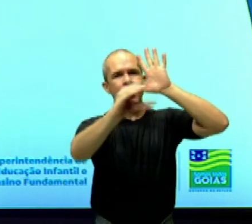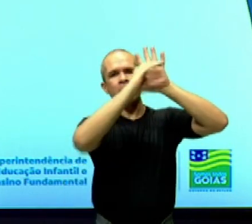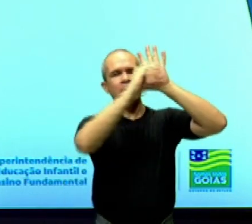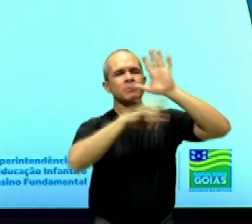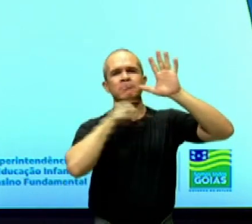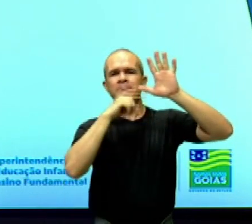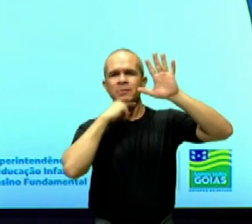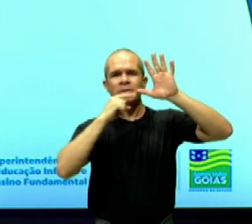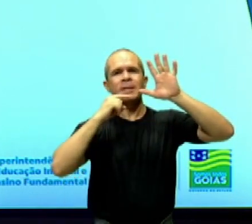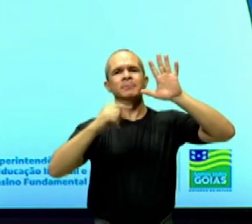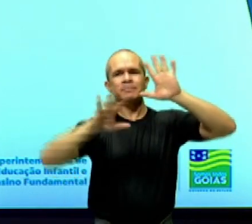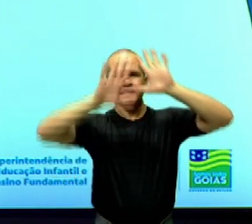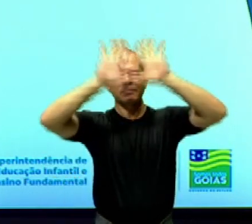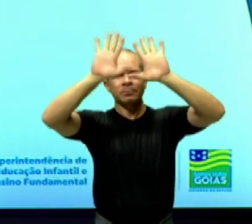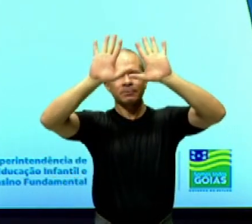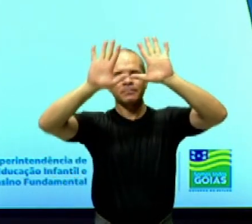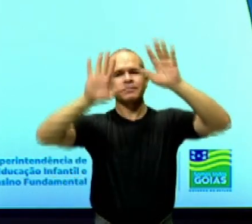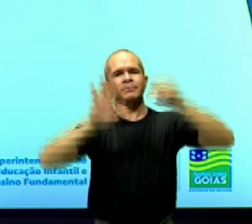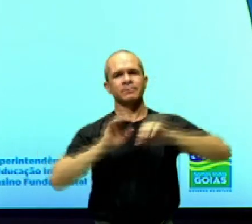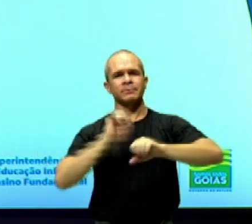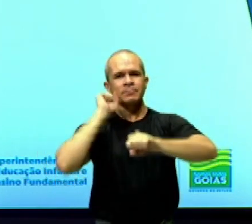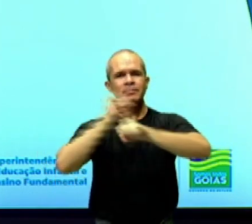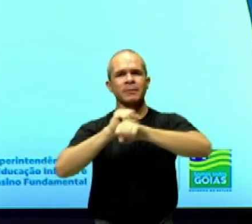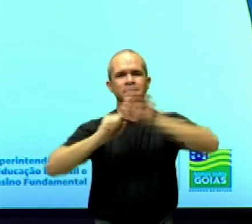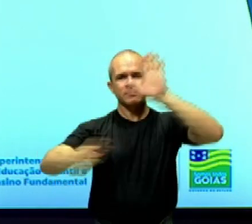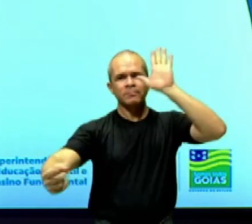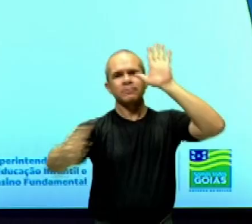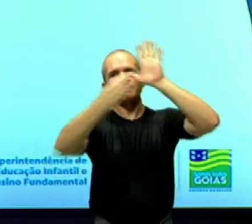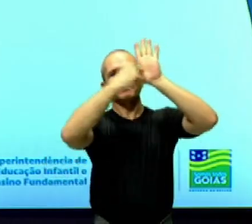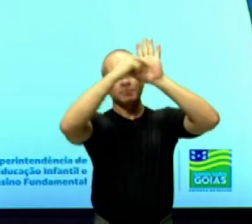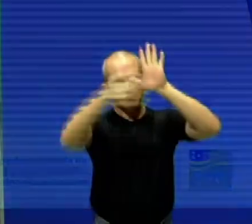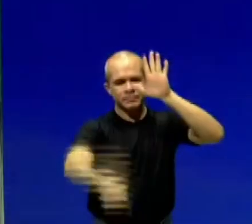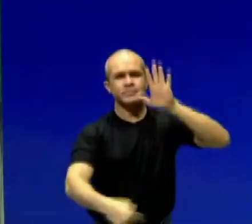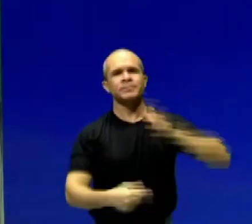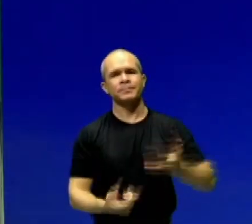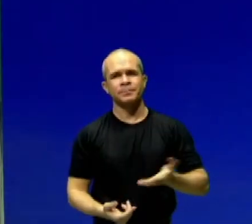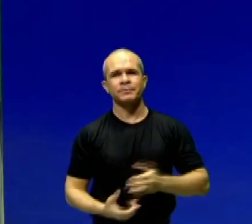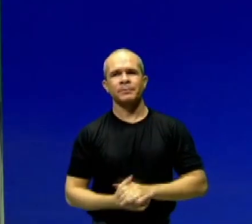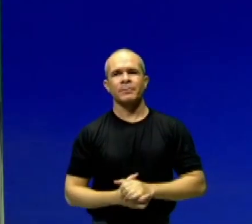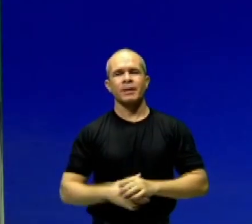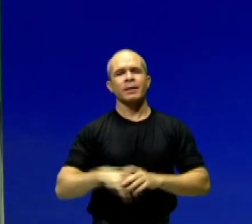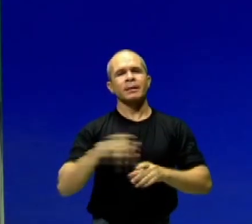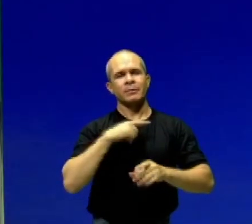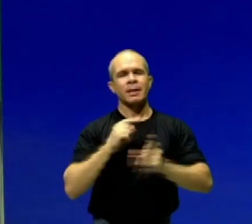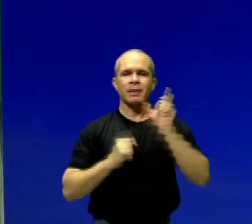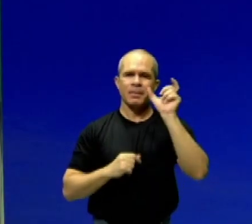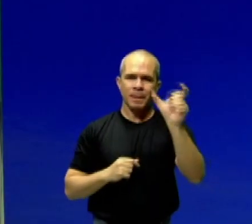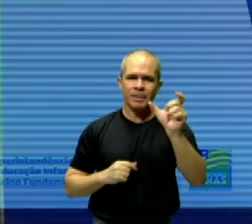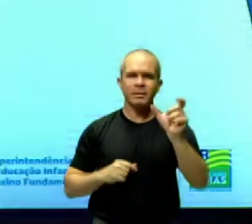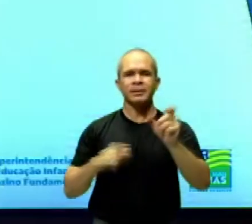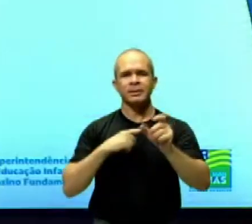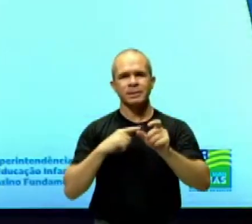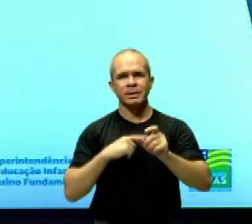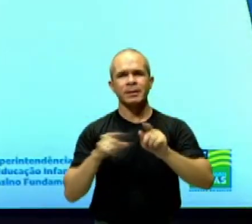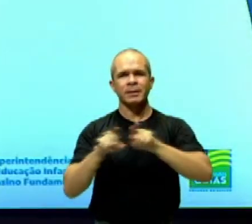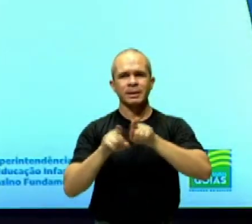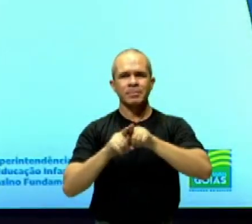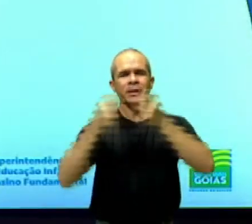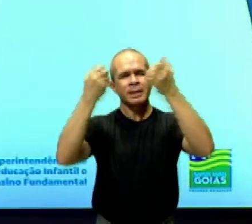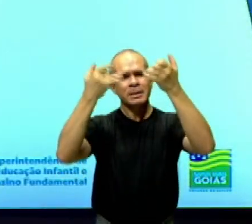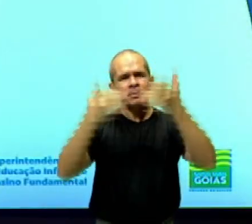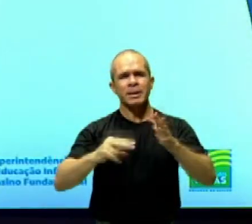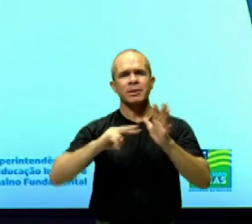vão conseguir block a ball. Então, attack block. Receiving player's aggressive attempt